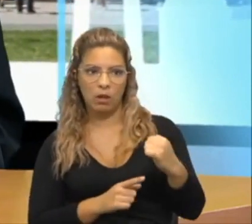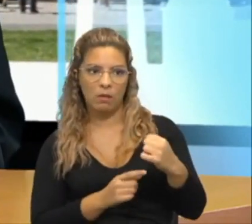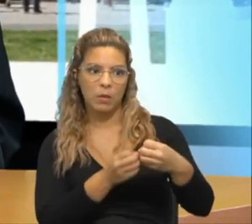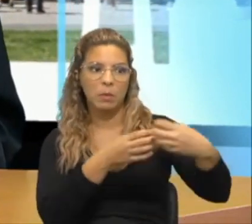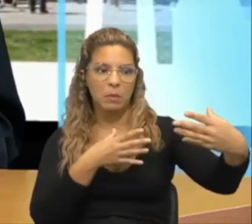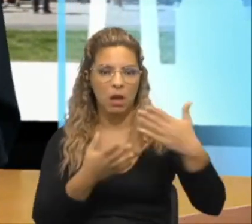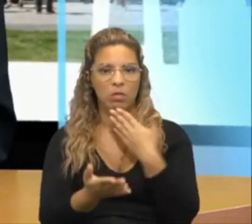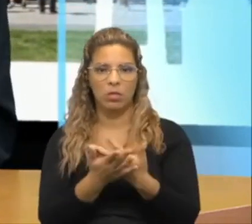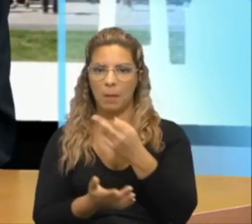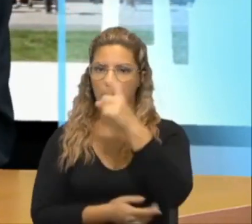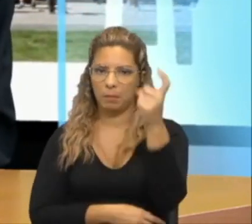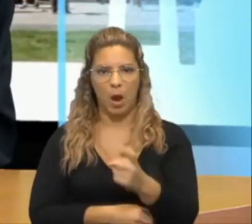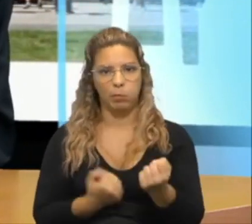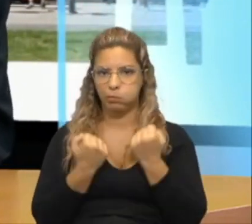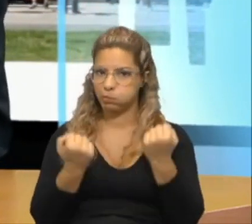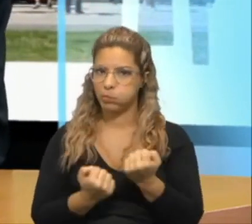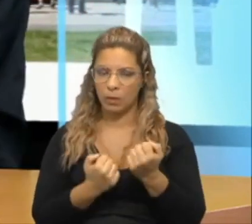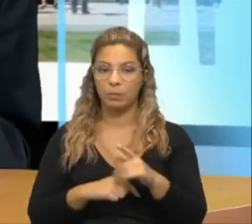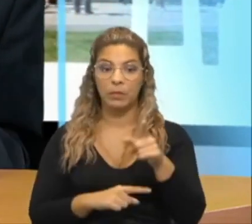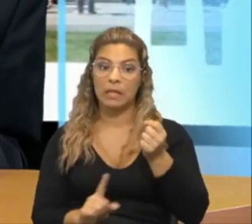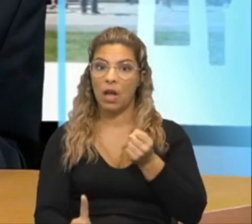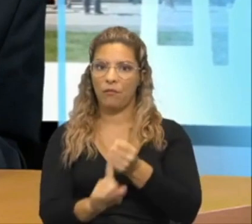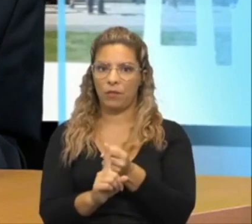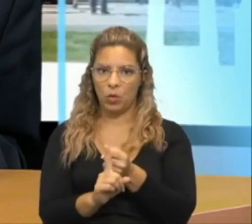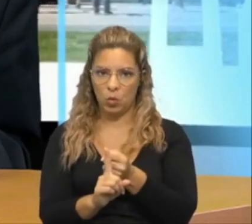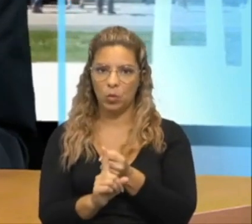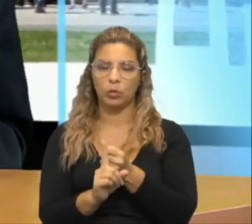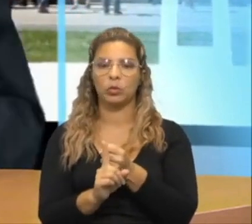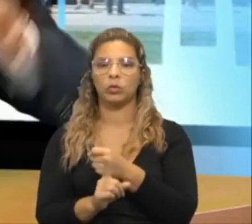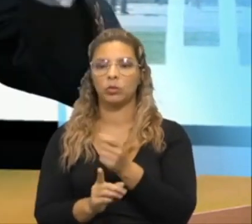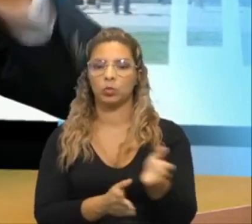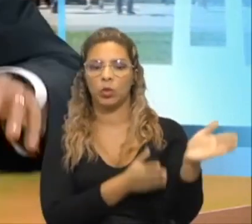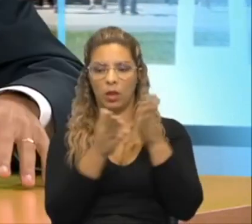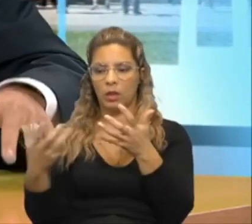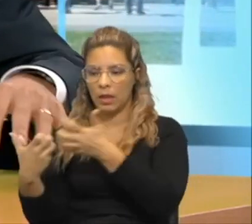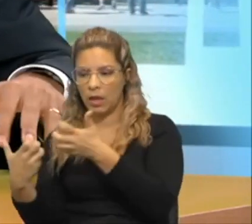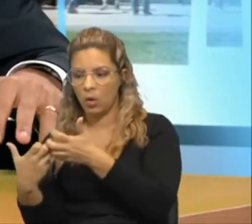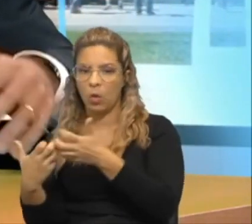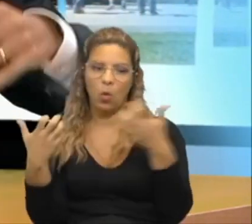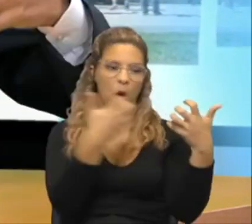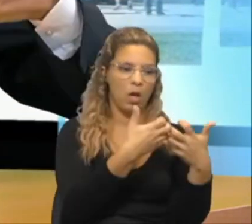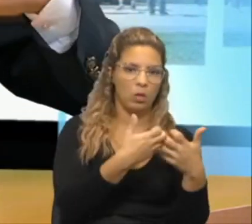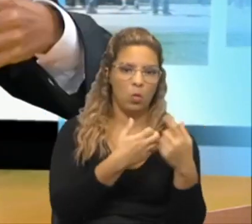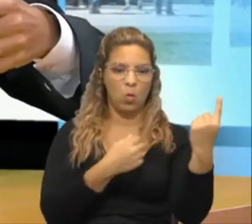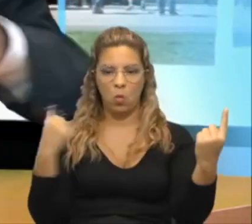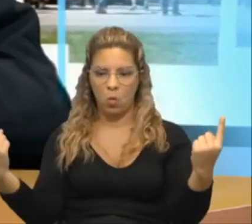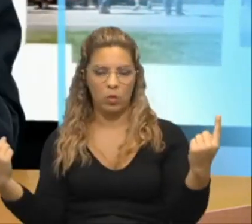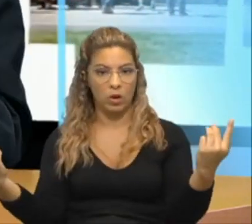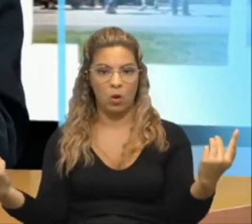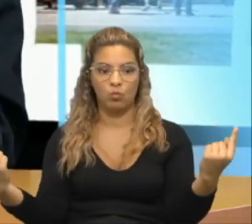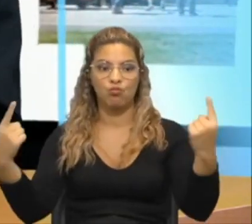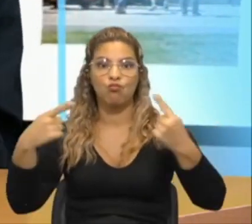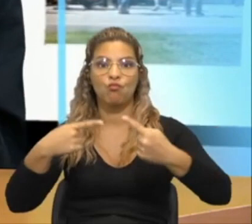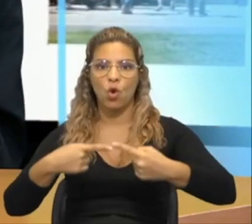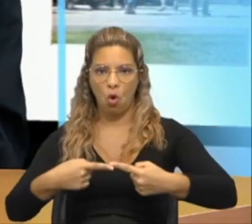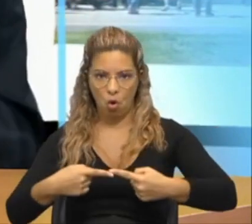construir a paz. E este é o desafio que é lançado não a um lado da guerra, nem ao outro lado, mas aos dois lados. E a toda a gente. Daí que